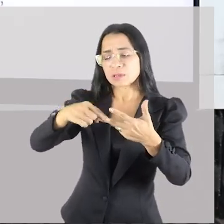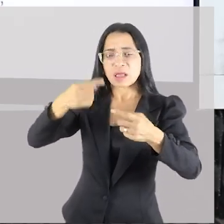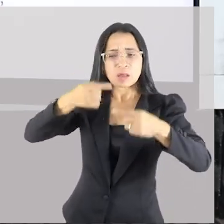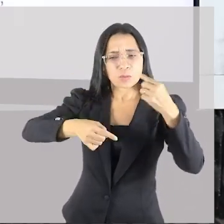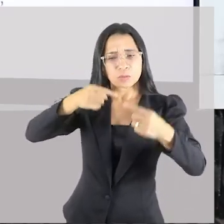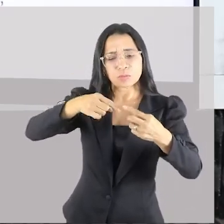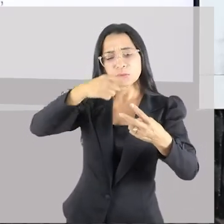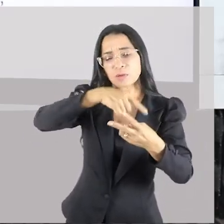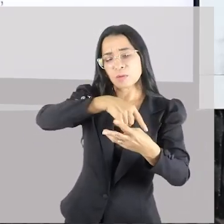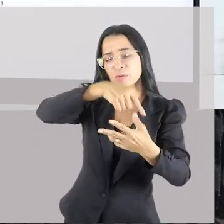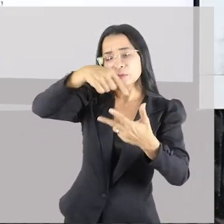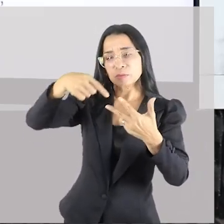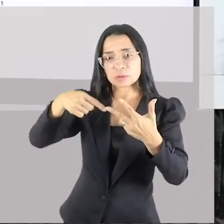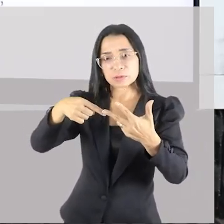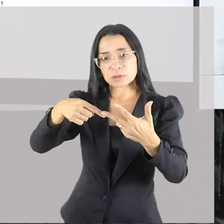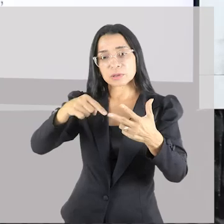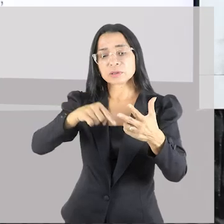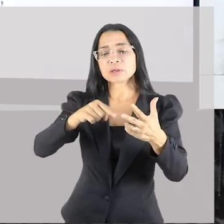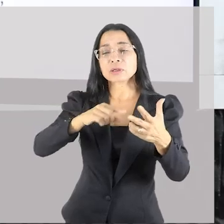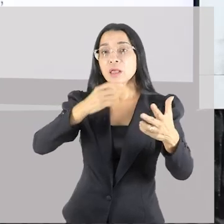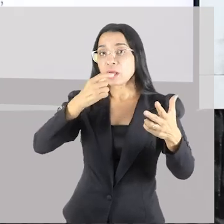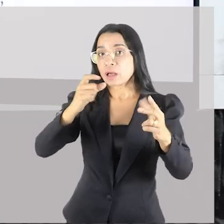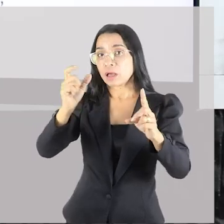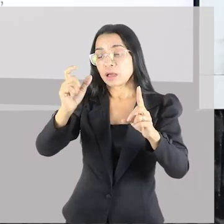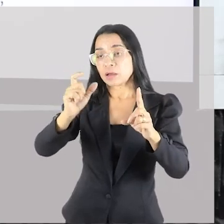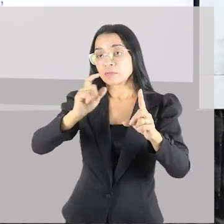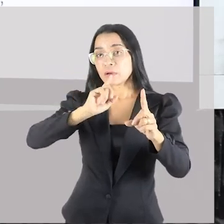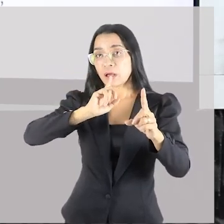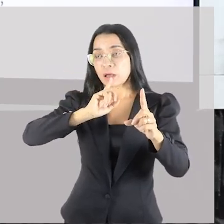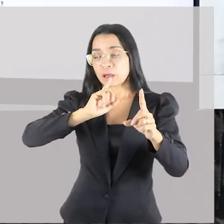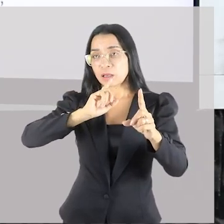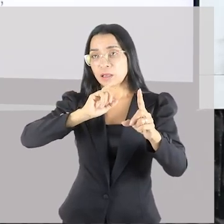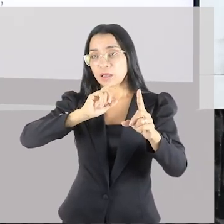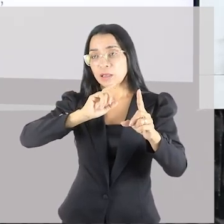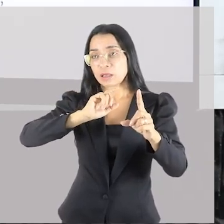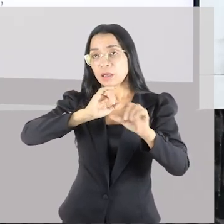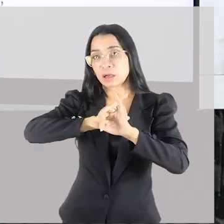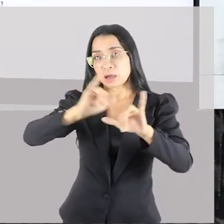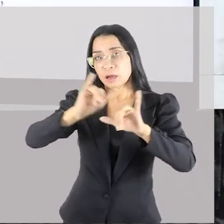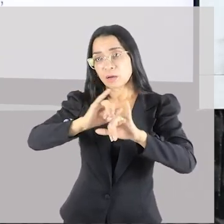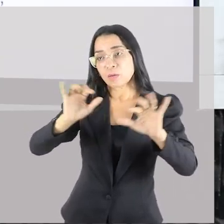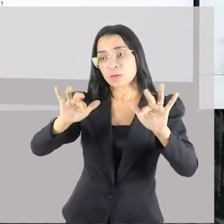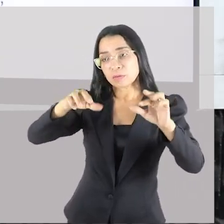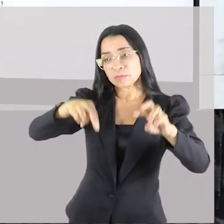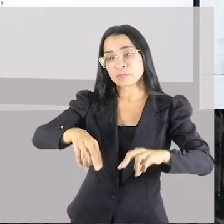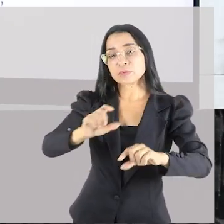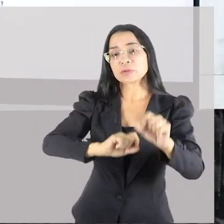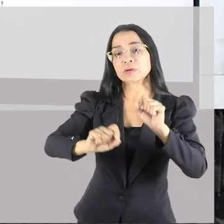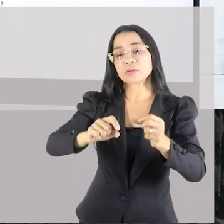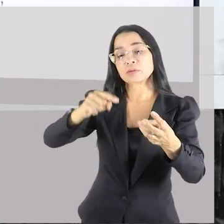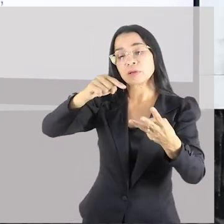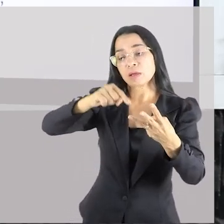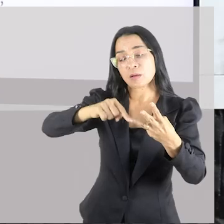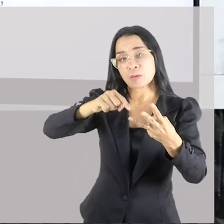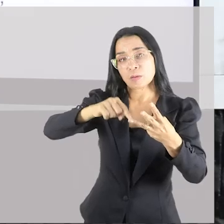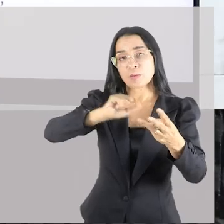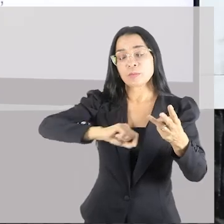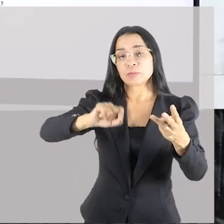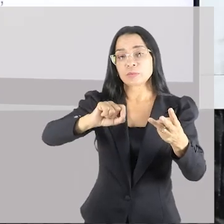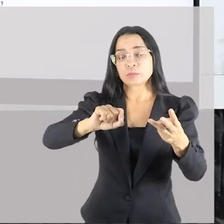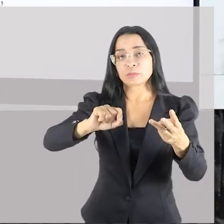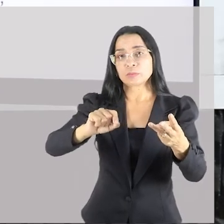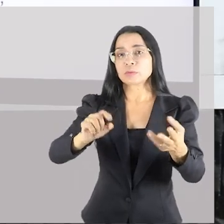era o moderador? É quem estava no executivo, que era Dom Pedro I. Então, observem que é autoritário isso.